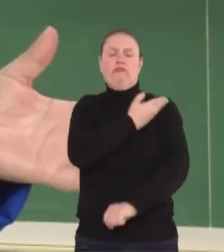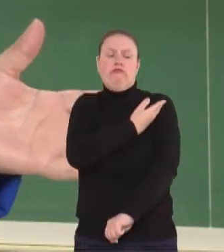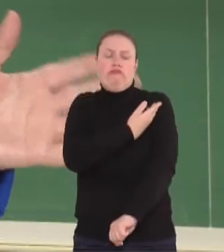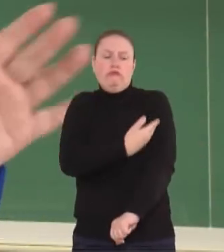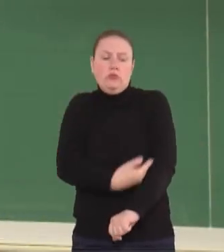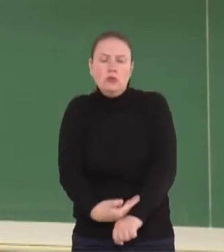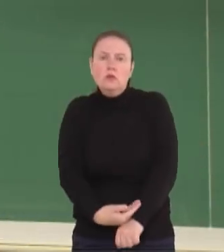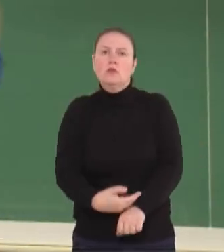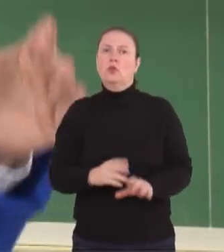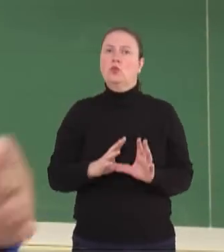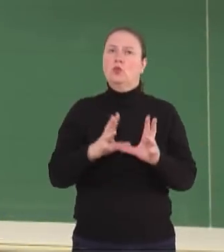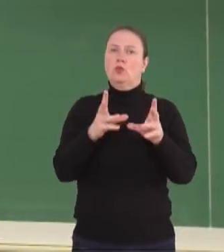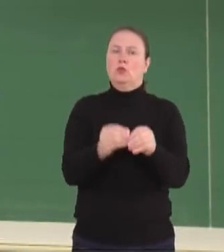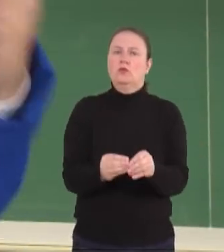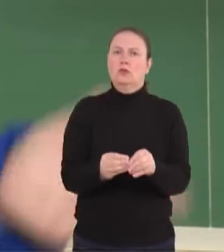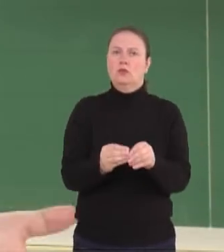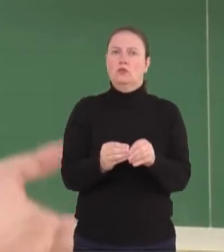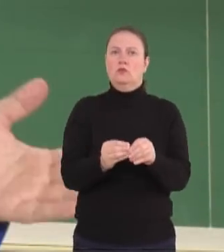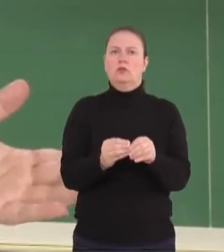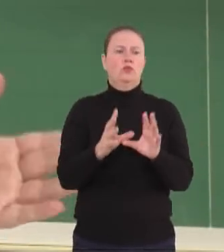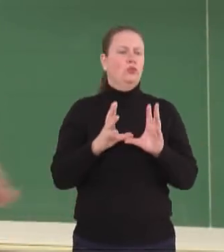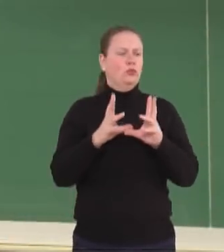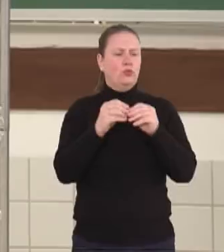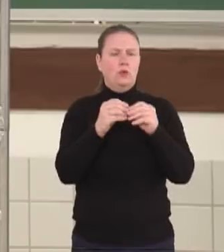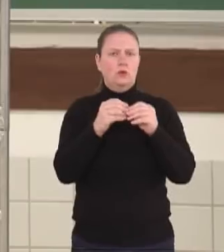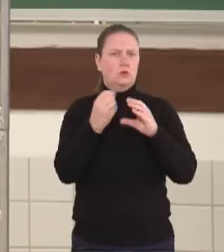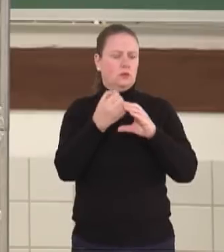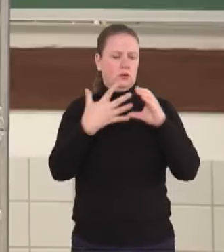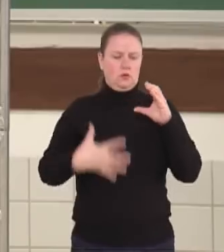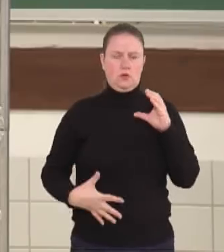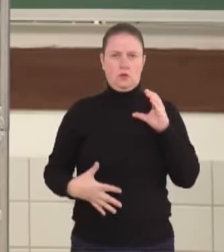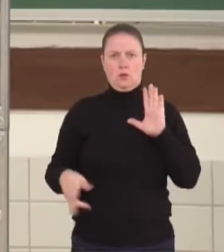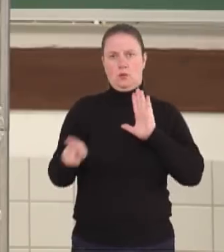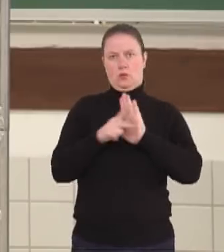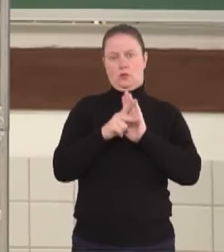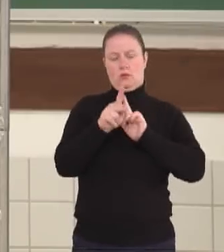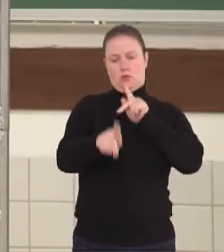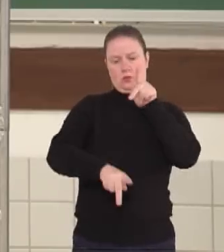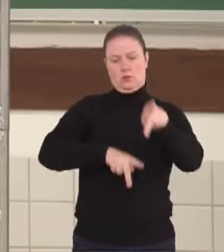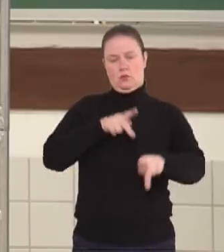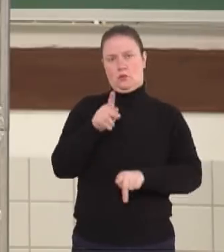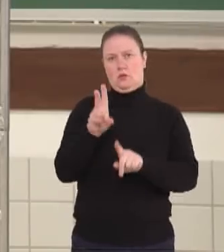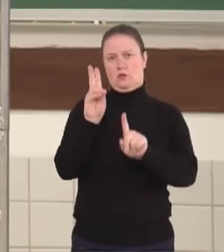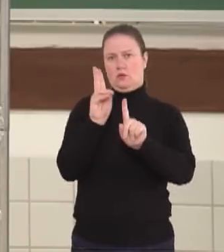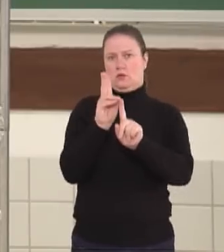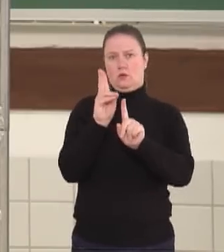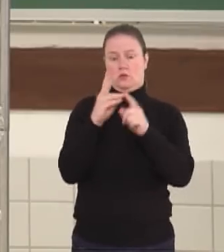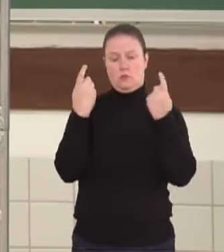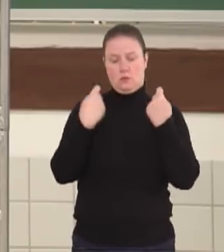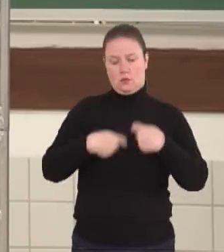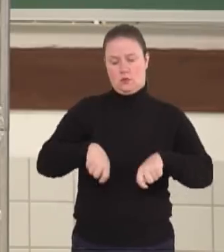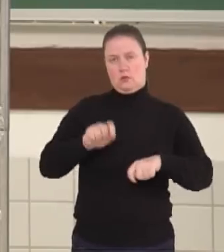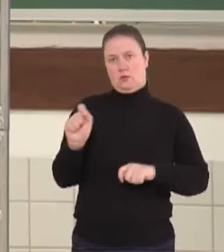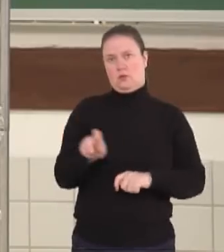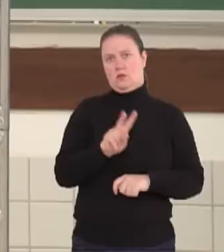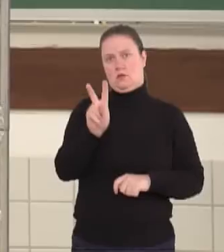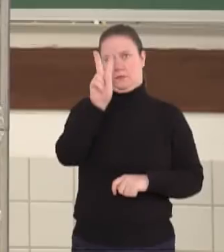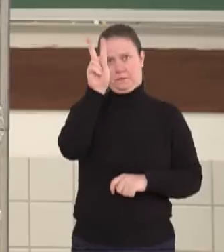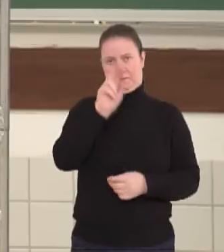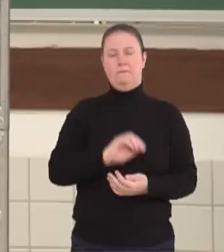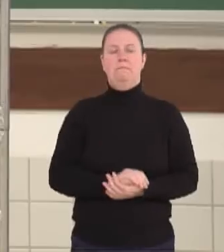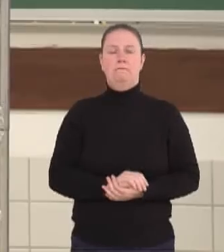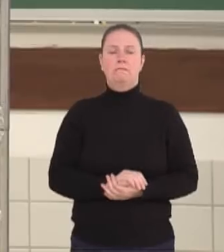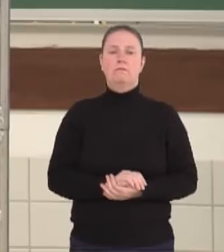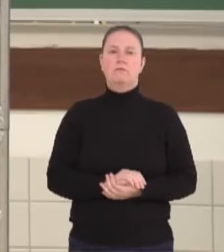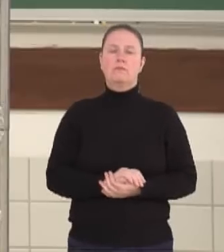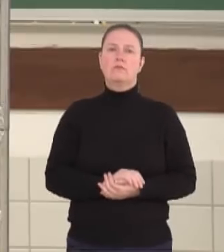costumes, né, tudo aquilo que compõe a cultura, né, a cultura desses povos que precisa ser valorizada. Né, então é isso que a gente vai